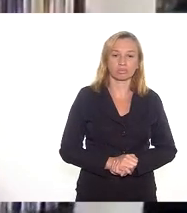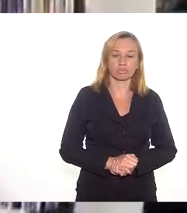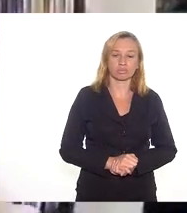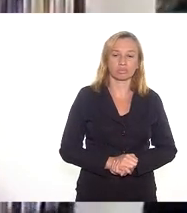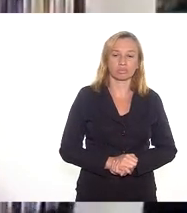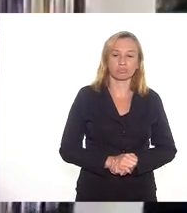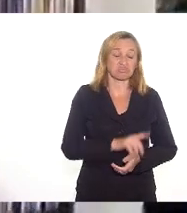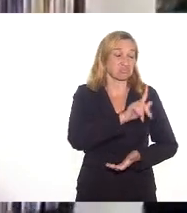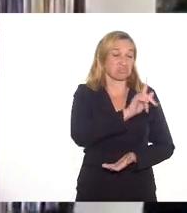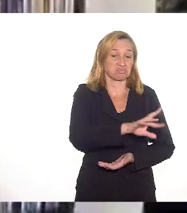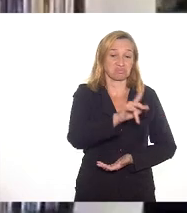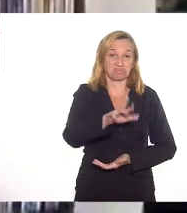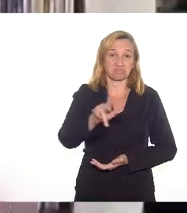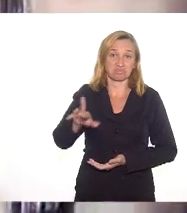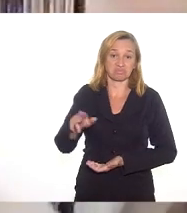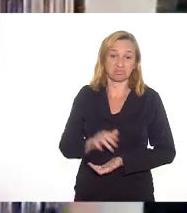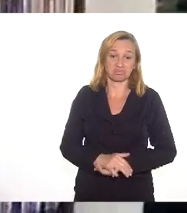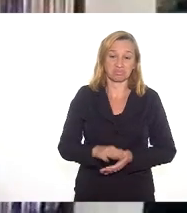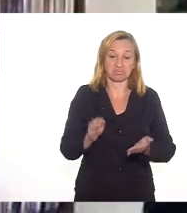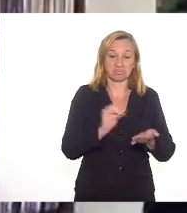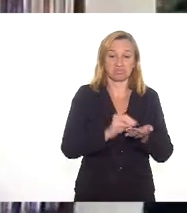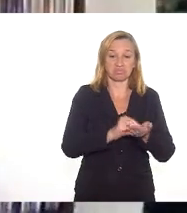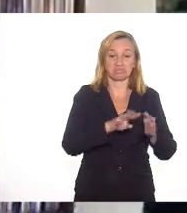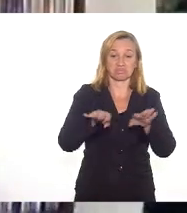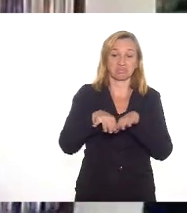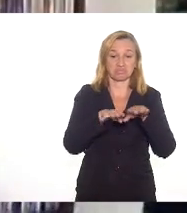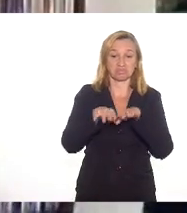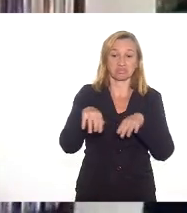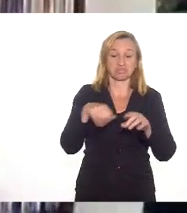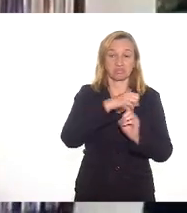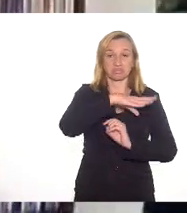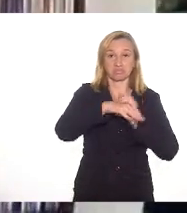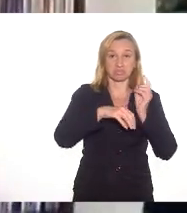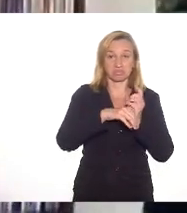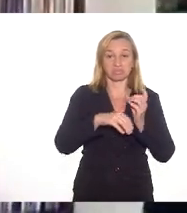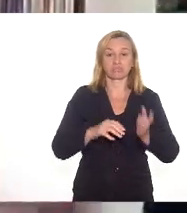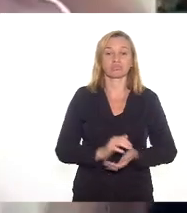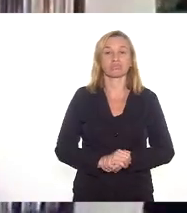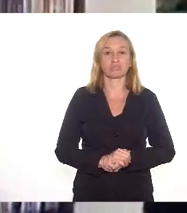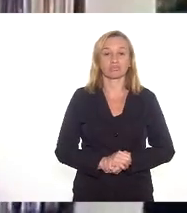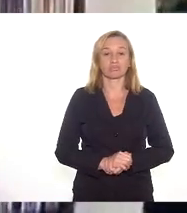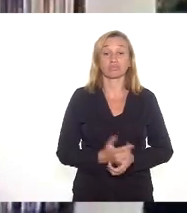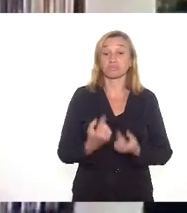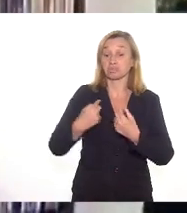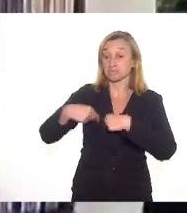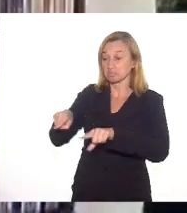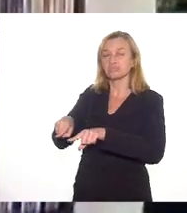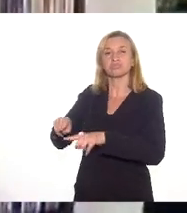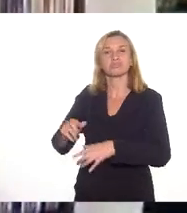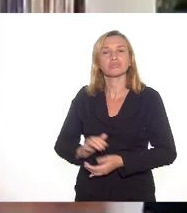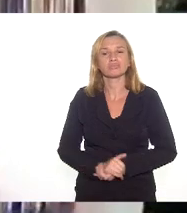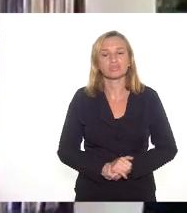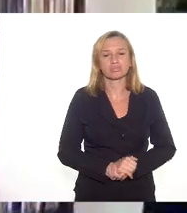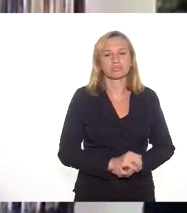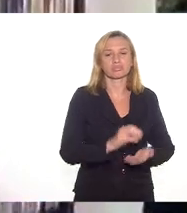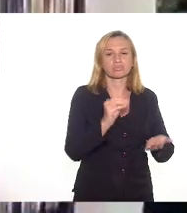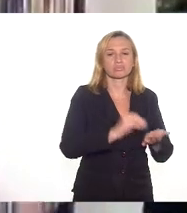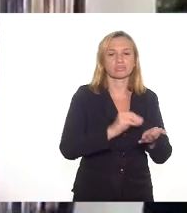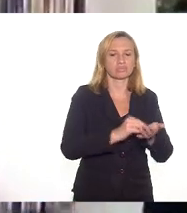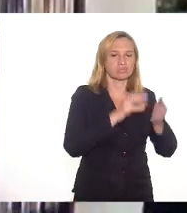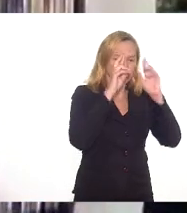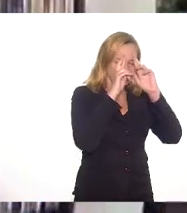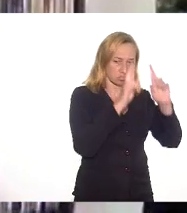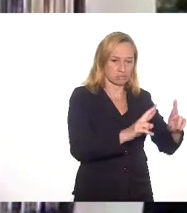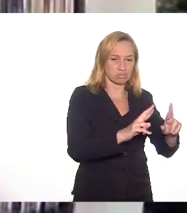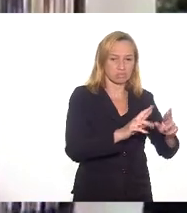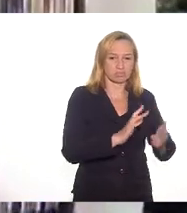essas diferenças e desigualdades sociais. É ser contra o desrespeito em